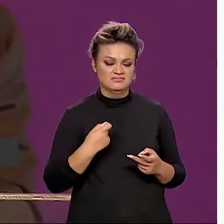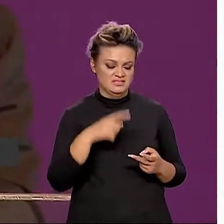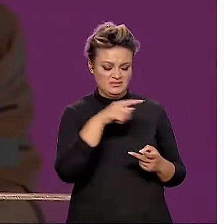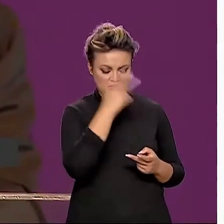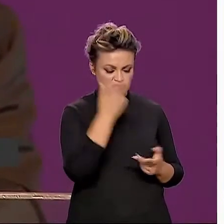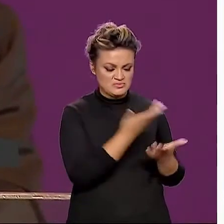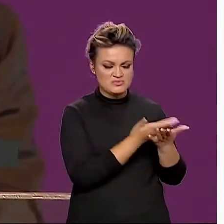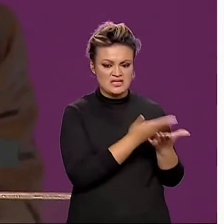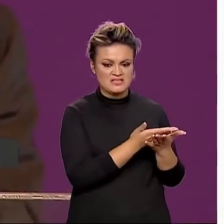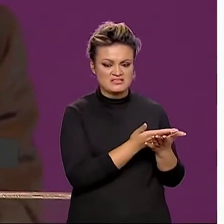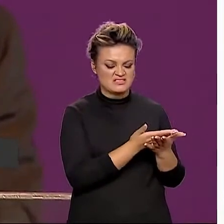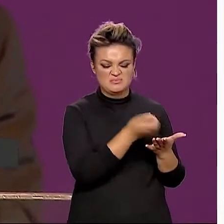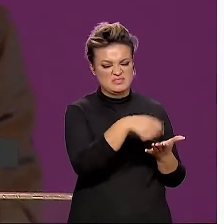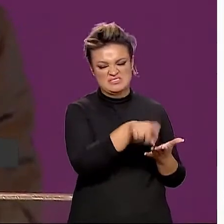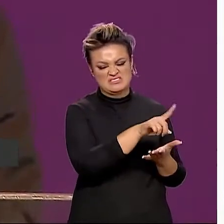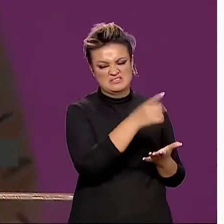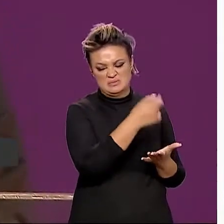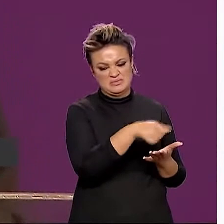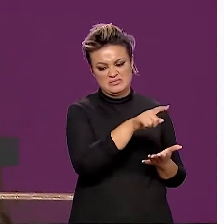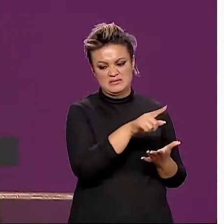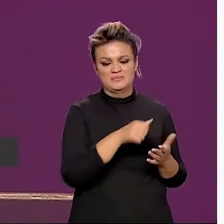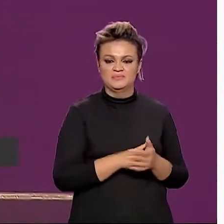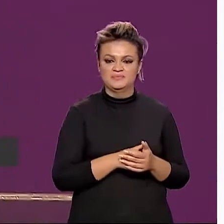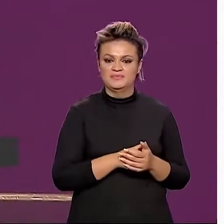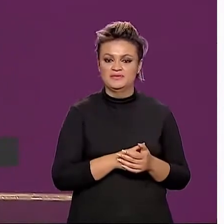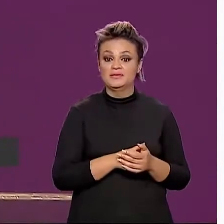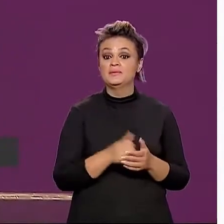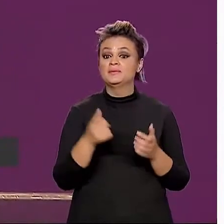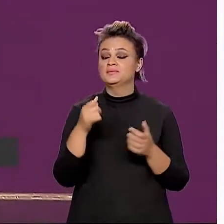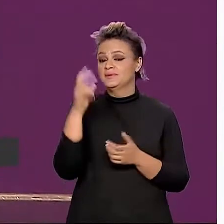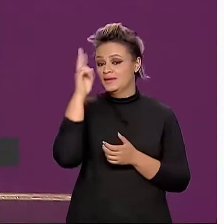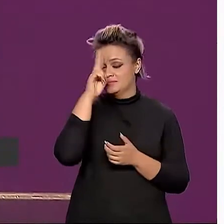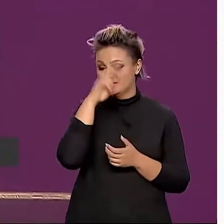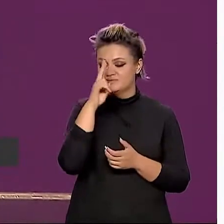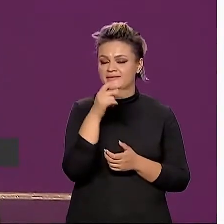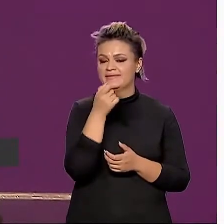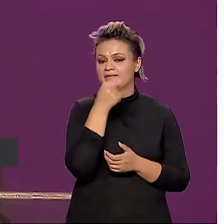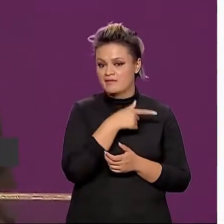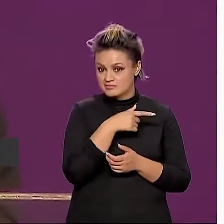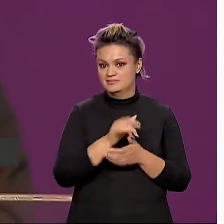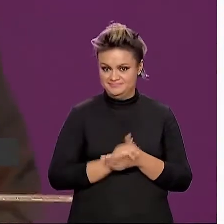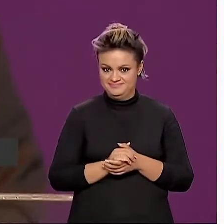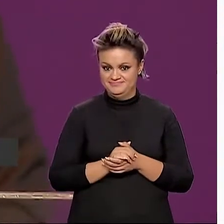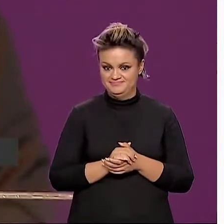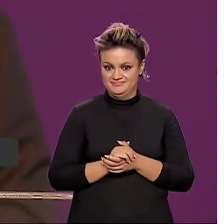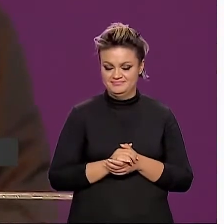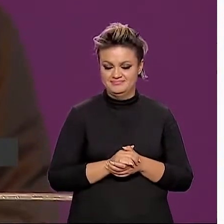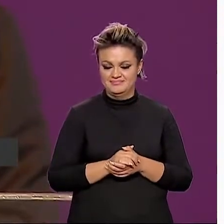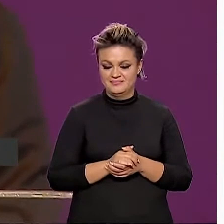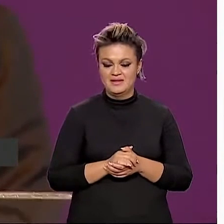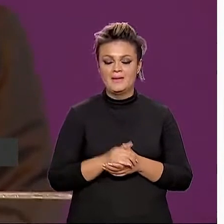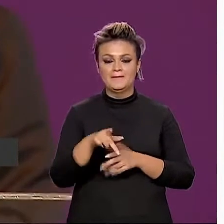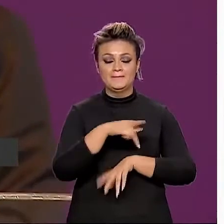essas pessoas estudassem. Então, eu conto sempre uma história muito engraçada. O